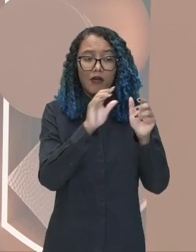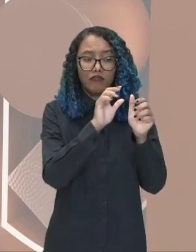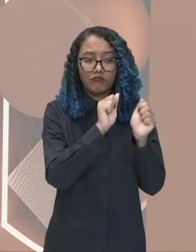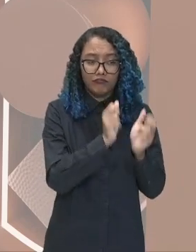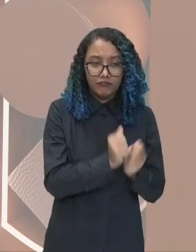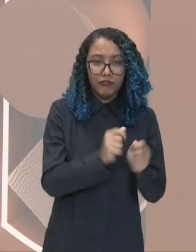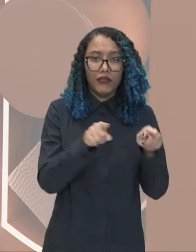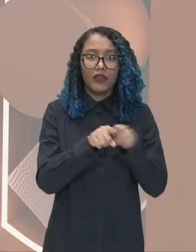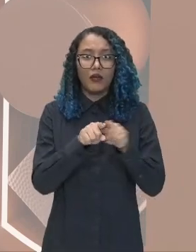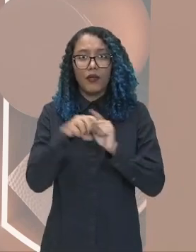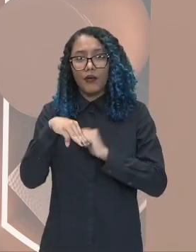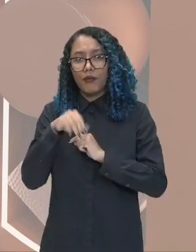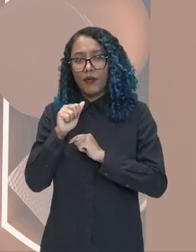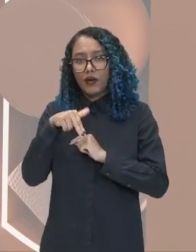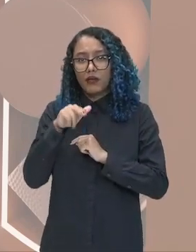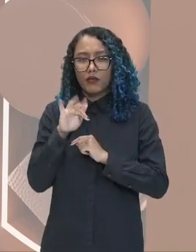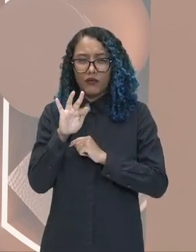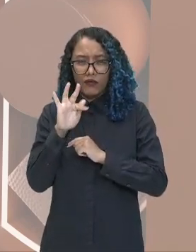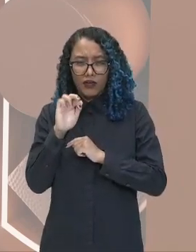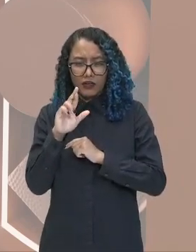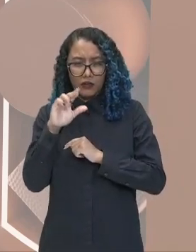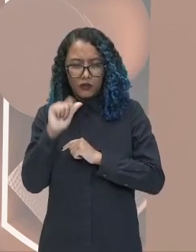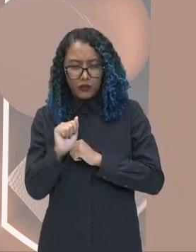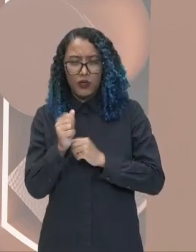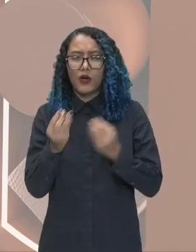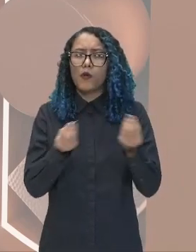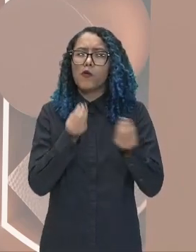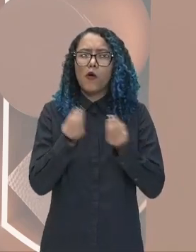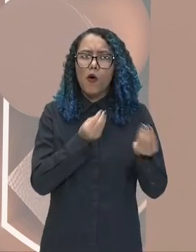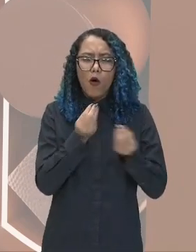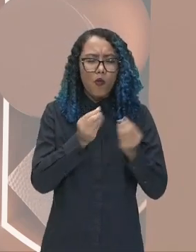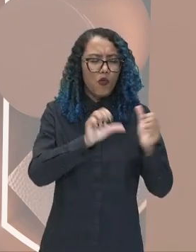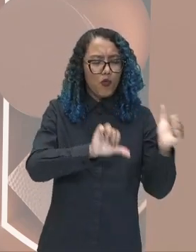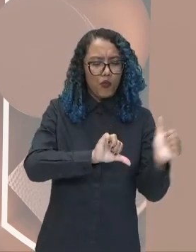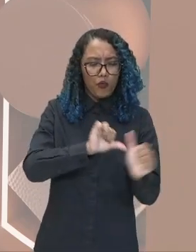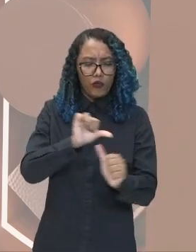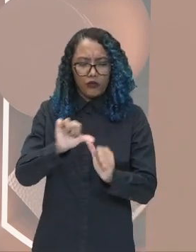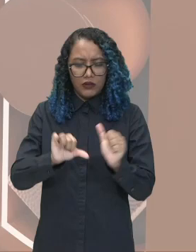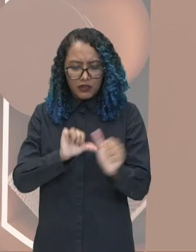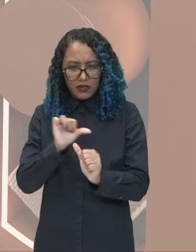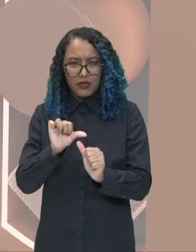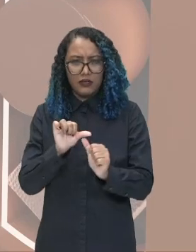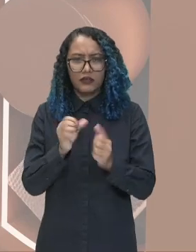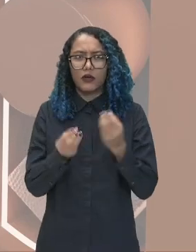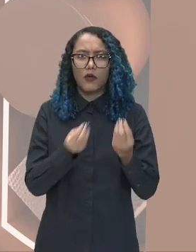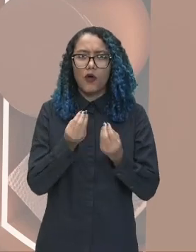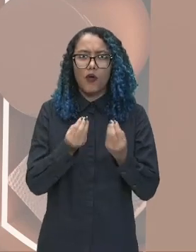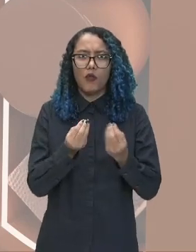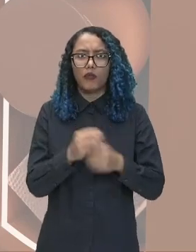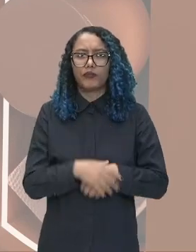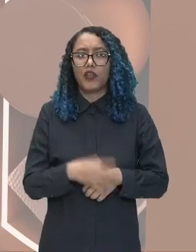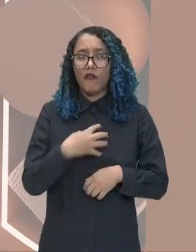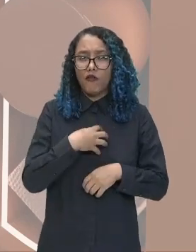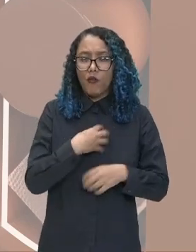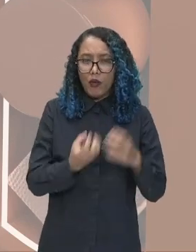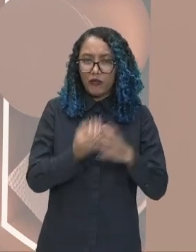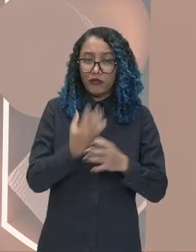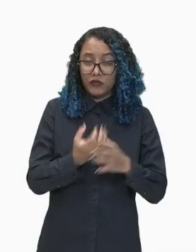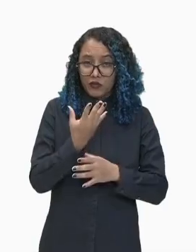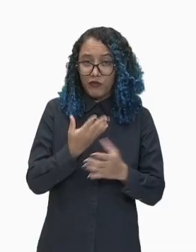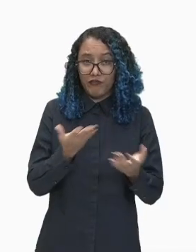é que isso se deu? Como é que deu esse processo de transformação no modo de produção, certo? Vamos